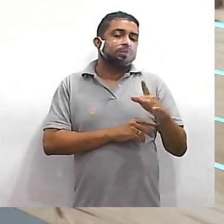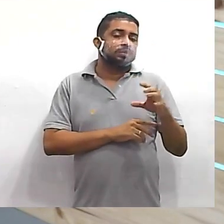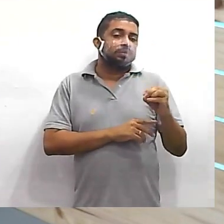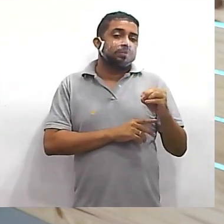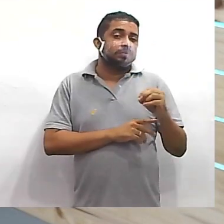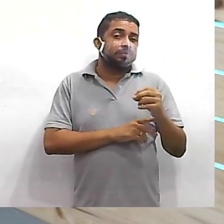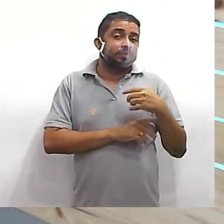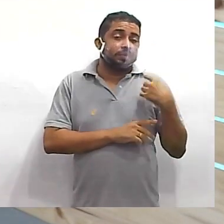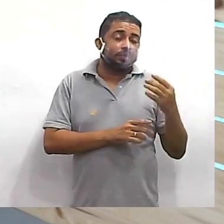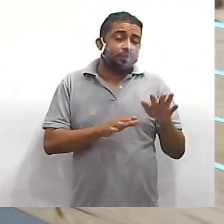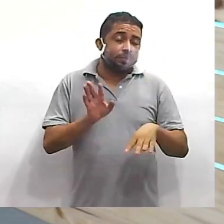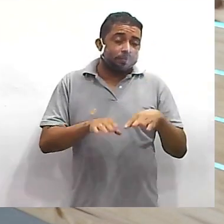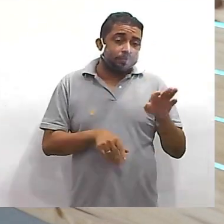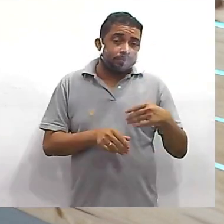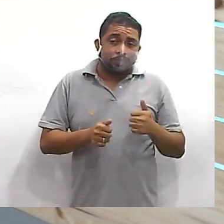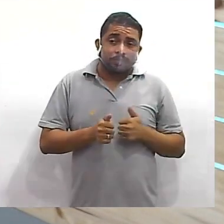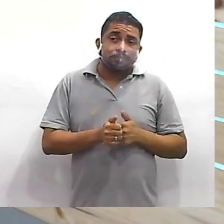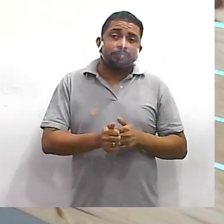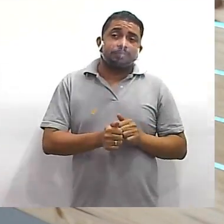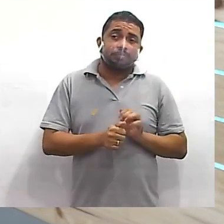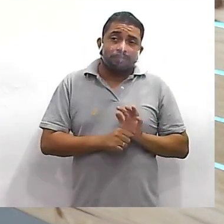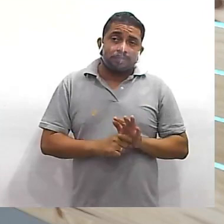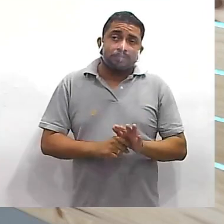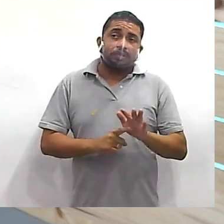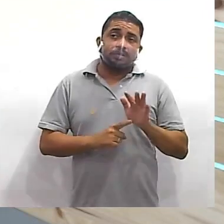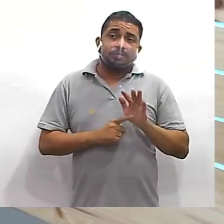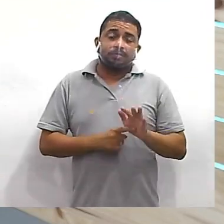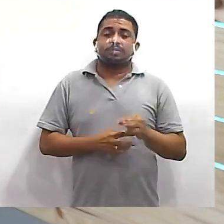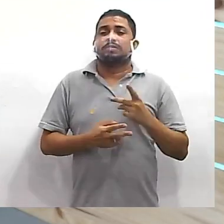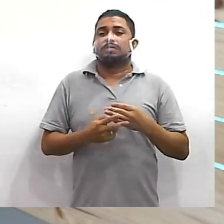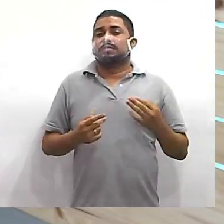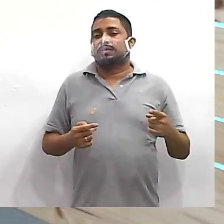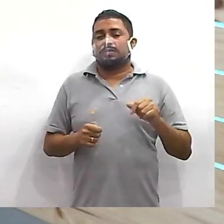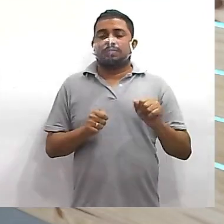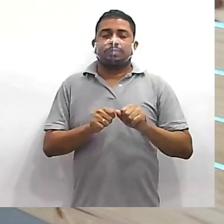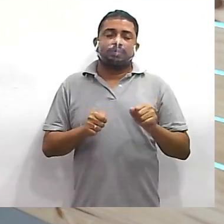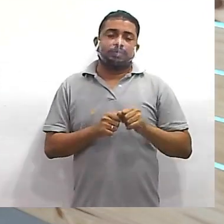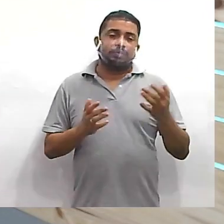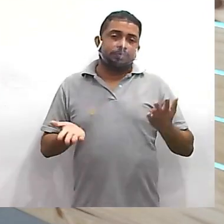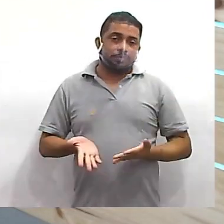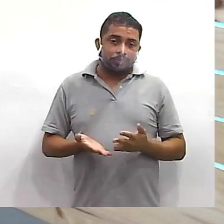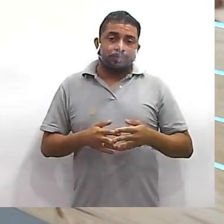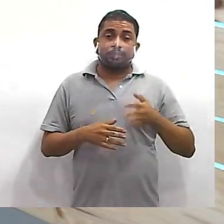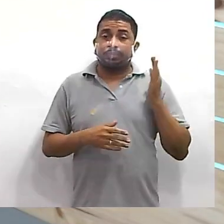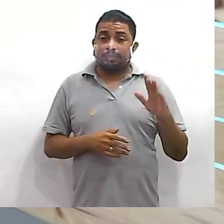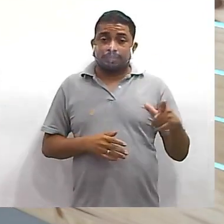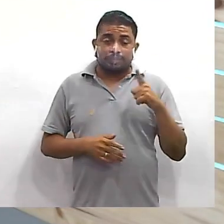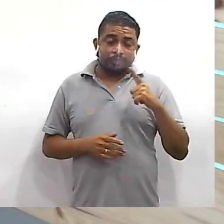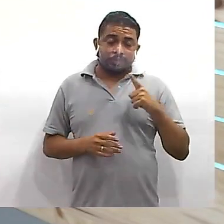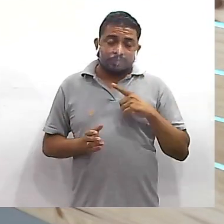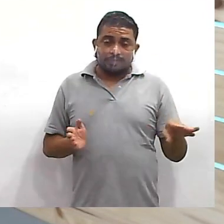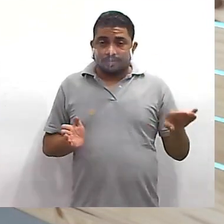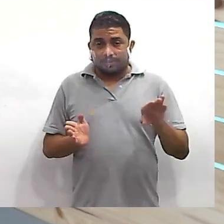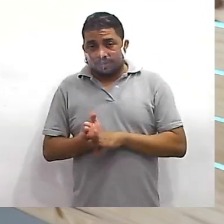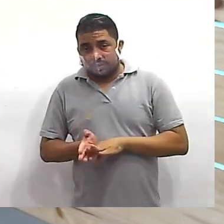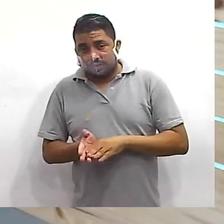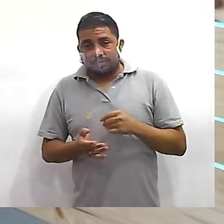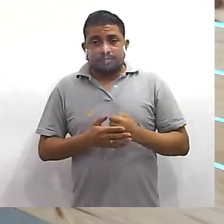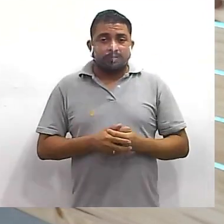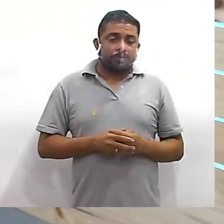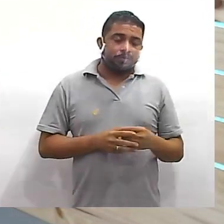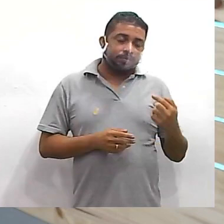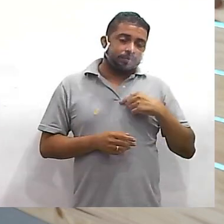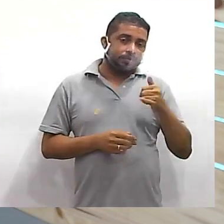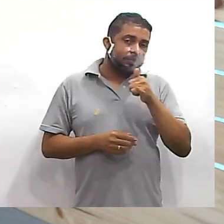fica empurrando com a barriga algo que a gente poderia fazer hoje. E aí, já que estamos chegando na época, vou